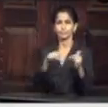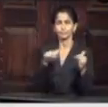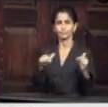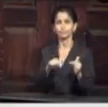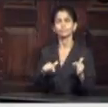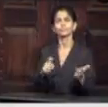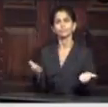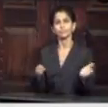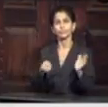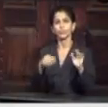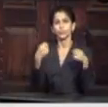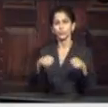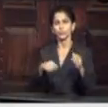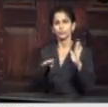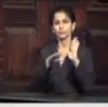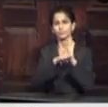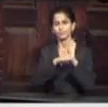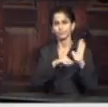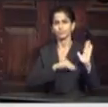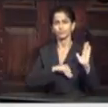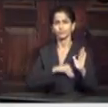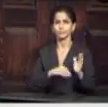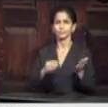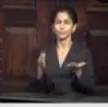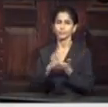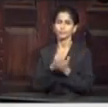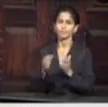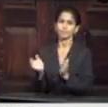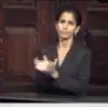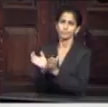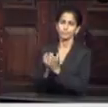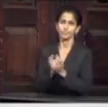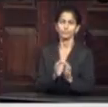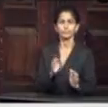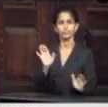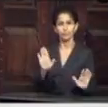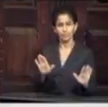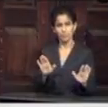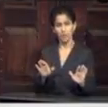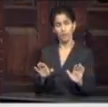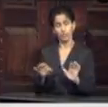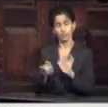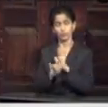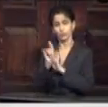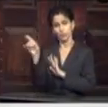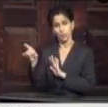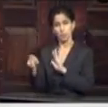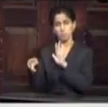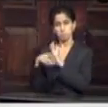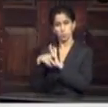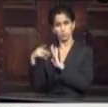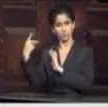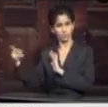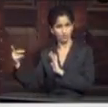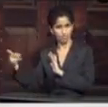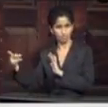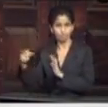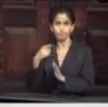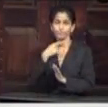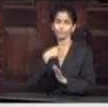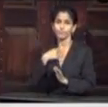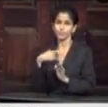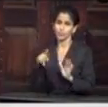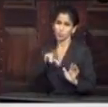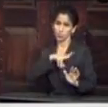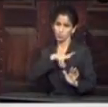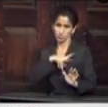de um piso, como tantas outras categorias que aqui não se questionou. Mas na hora de tocar nos interesses daqueles que controlam a informação, daqueles que